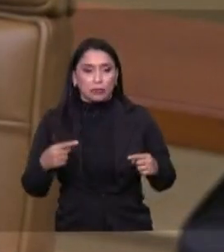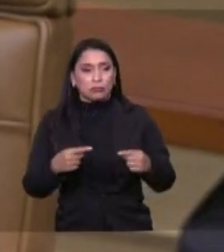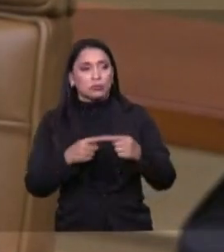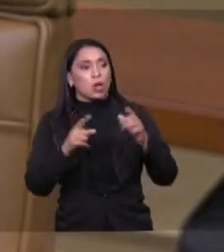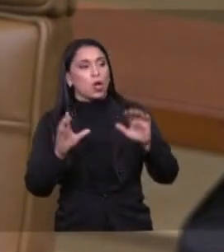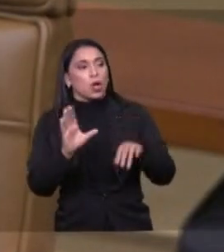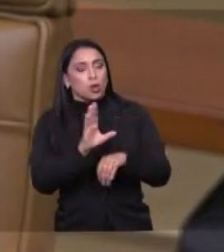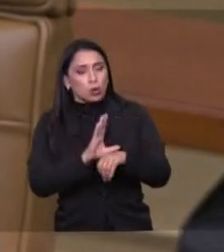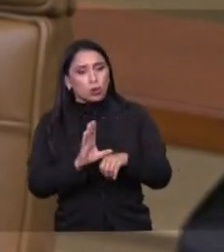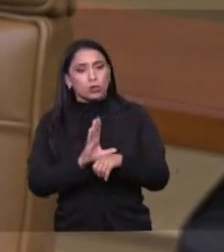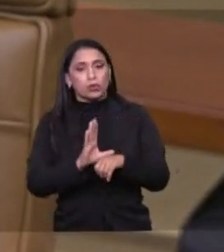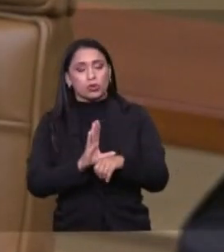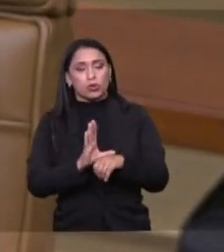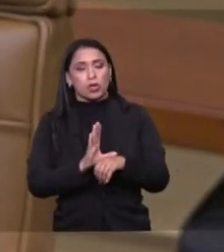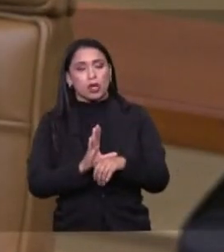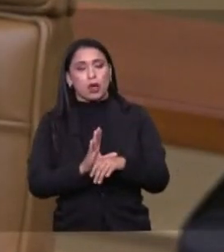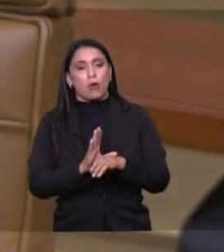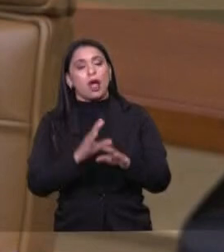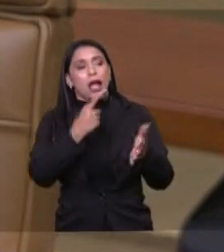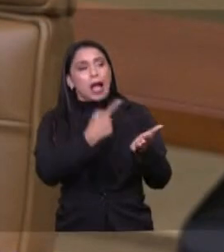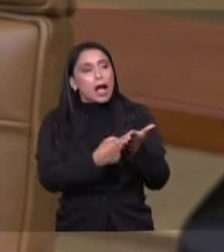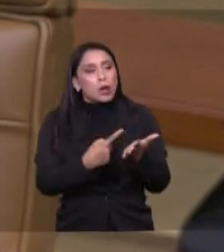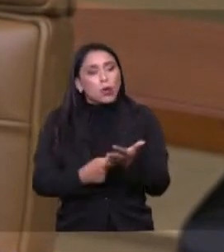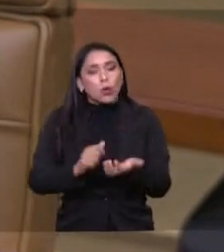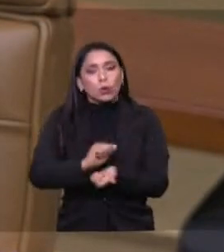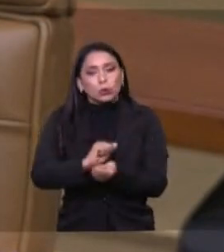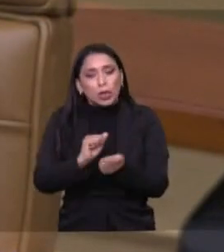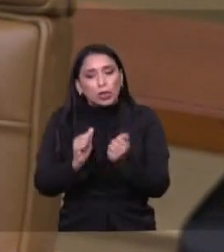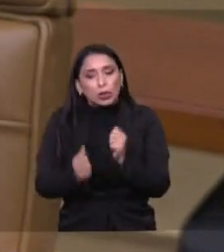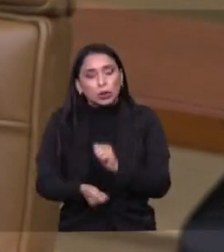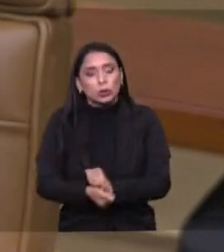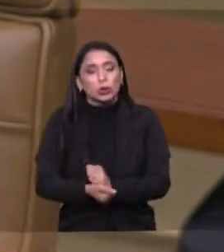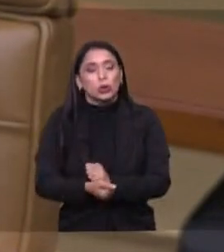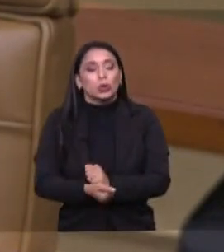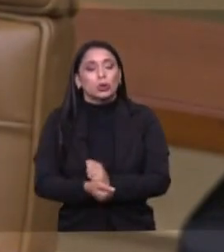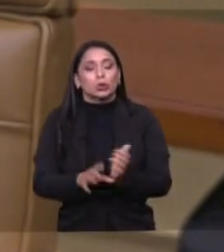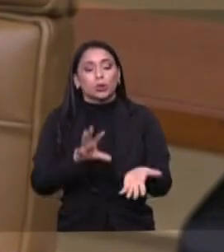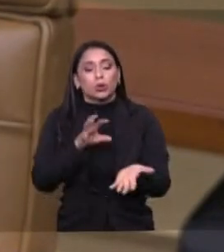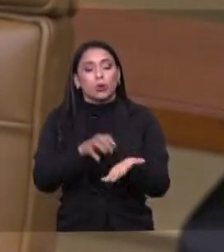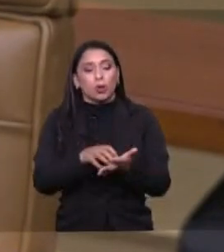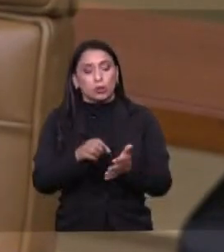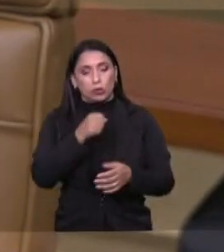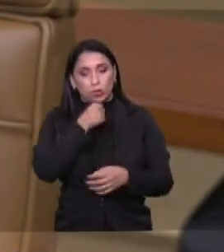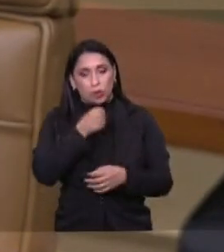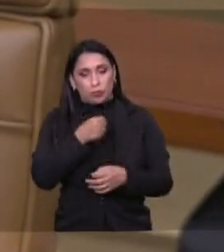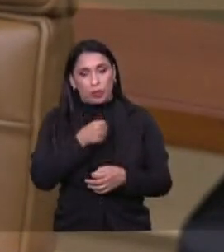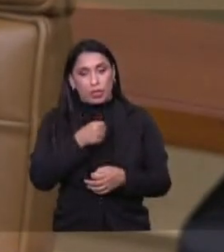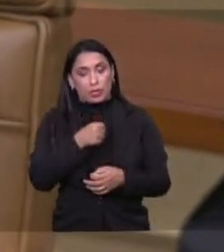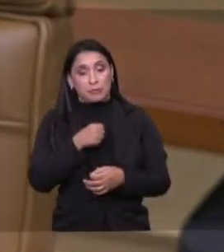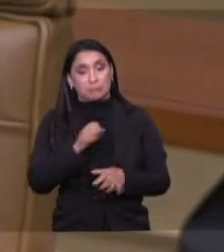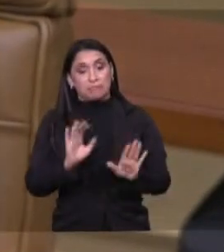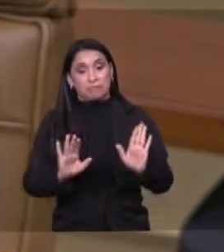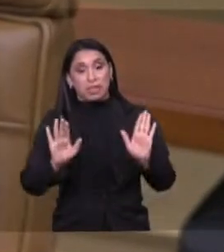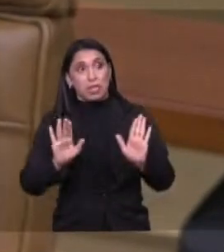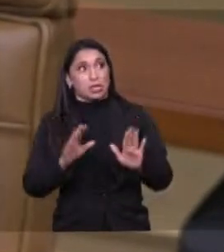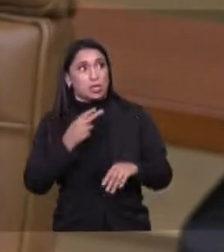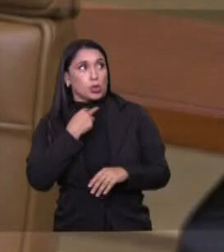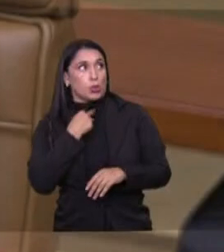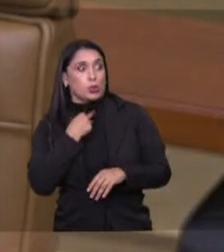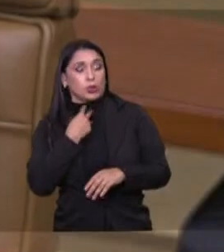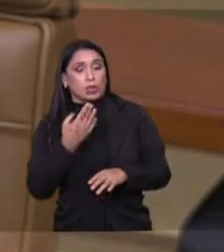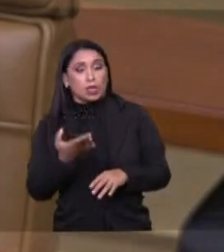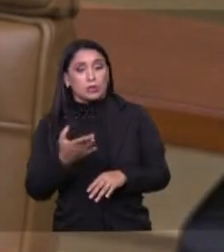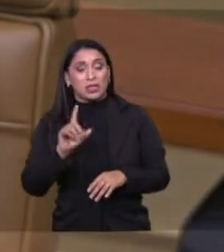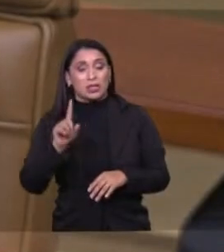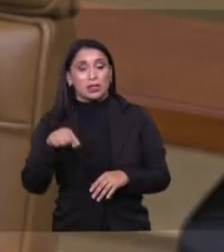impedir acordo ou ajuste de qualquer autoridade com órgãos de imprensa, por outro lado, nós não podemos, a partir disso, se